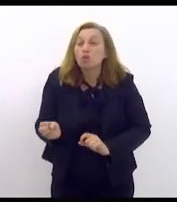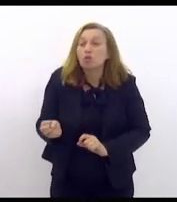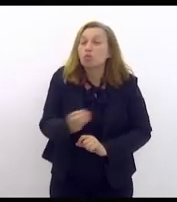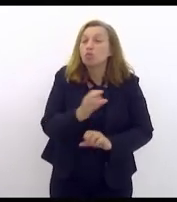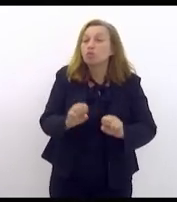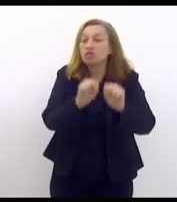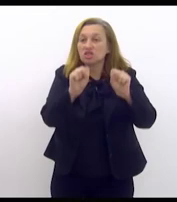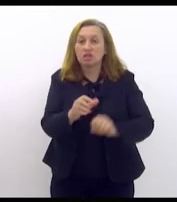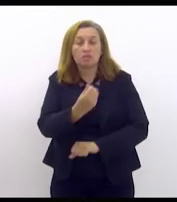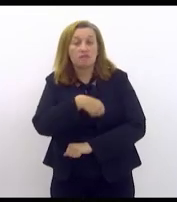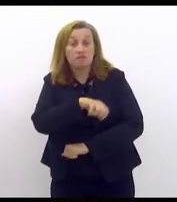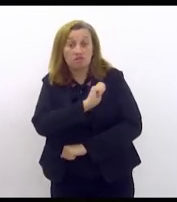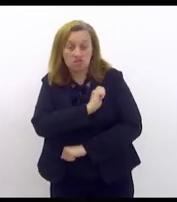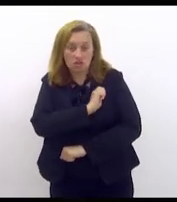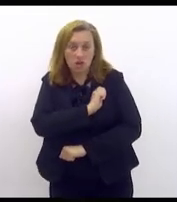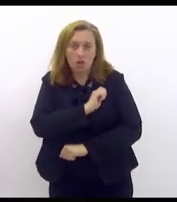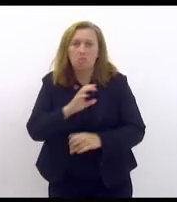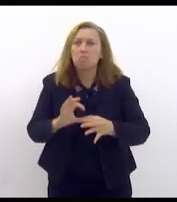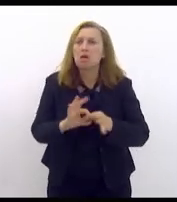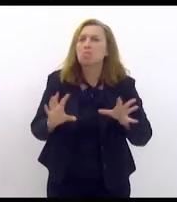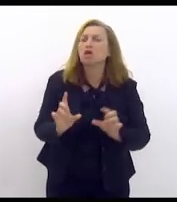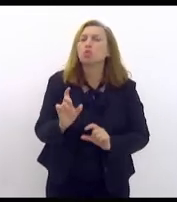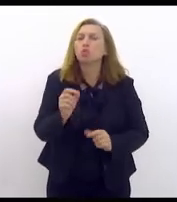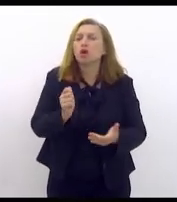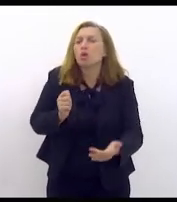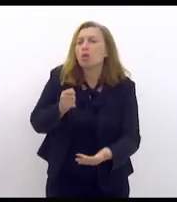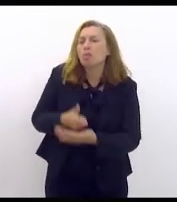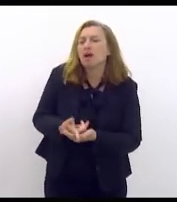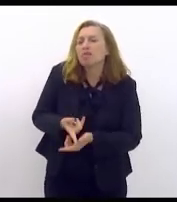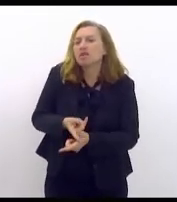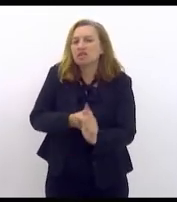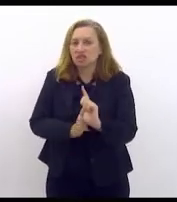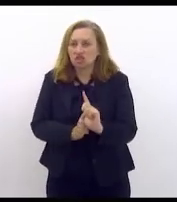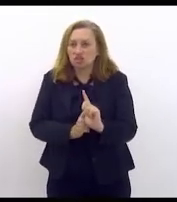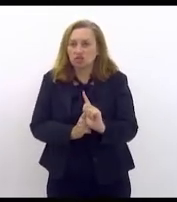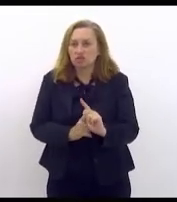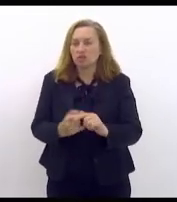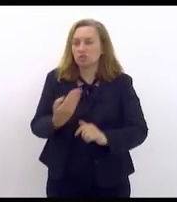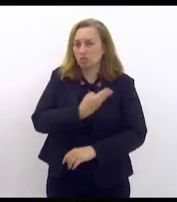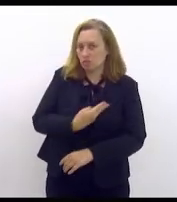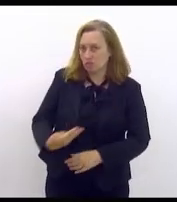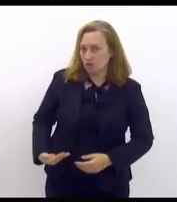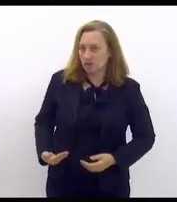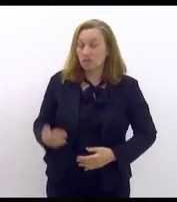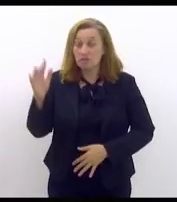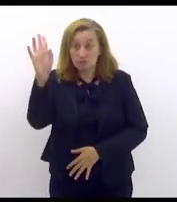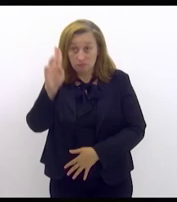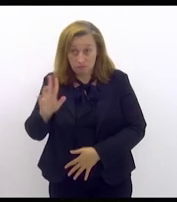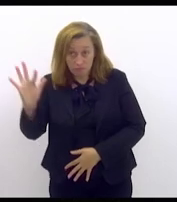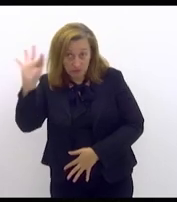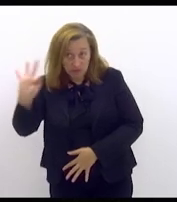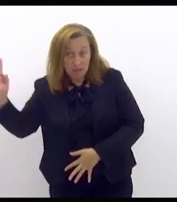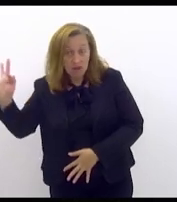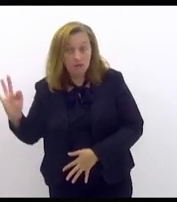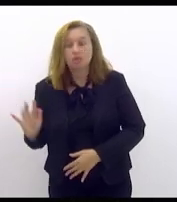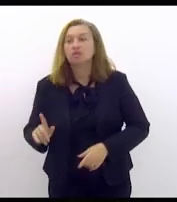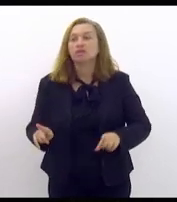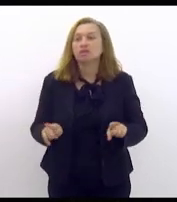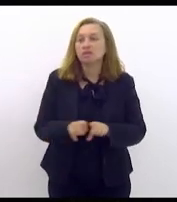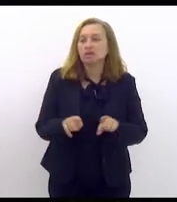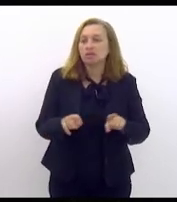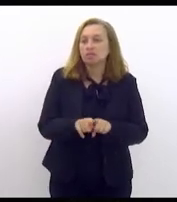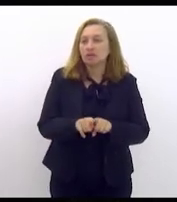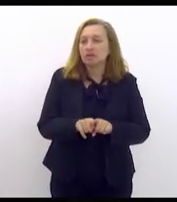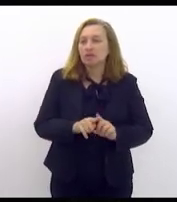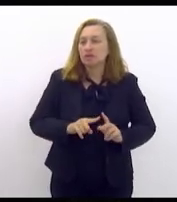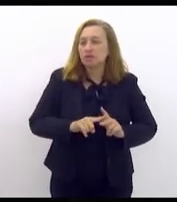recuperação fiscal permite o pagamento da dívida com o governo federal e, ao mesmo tempo, a manutenção de